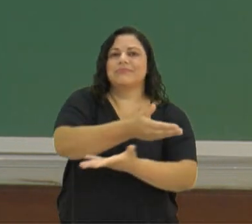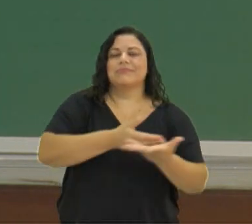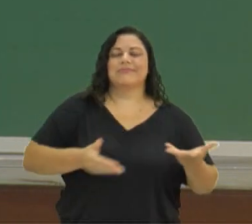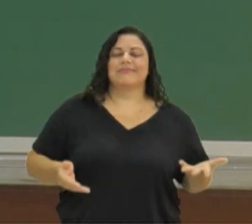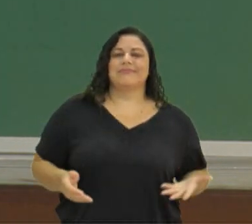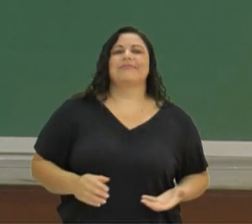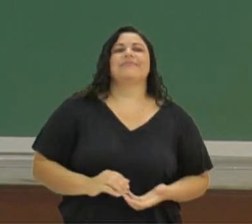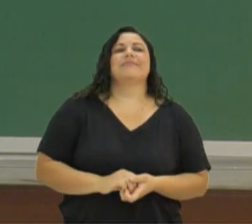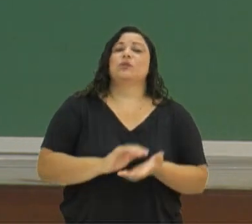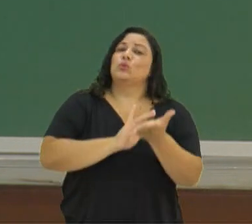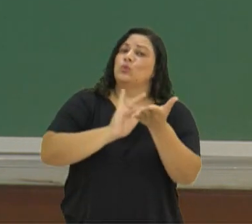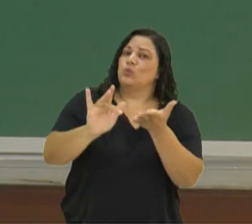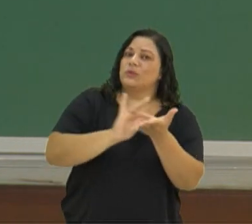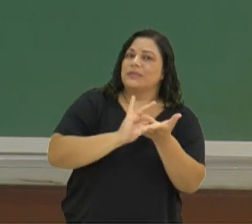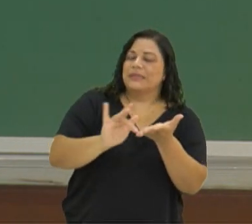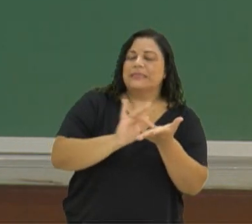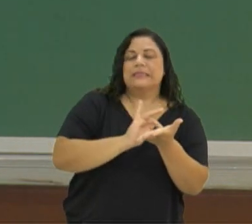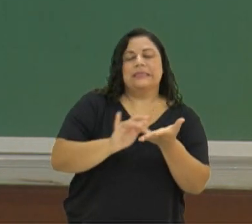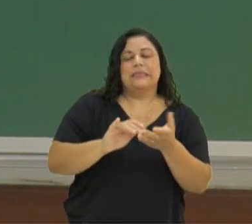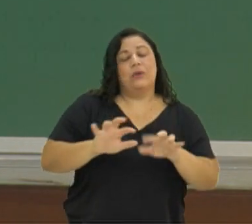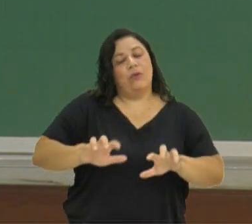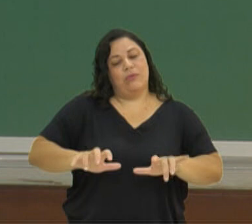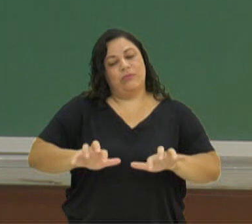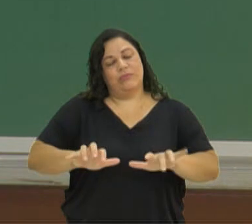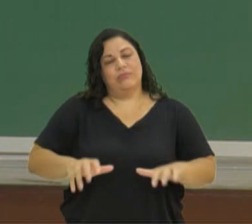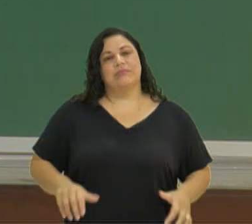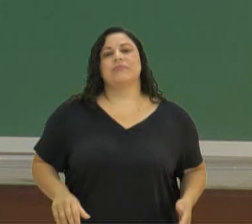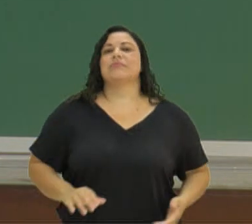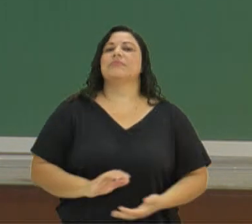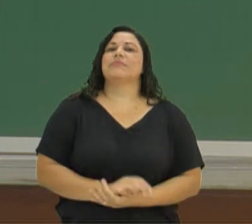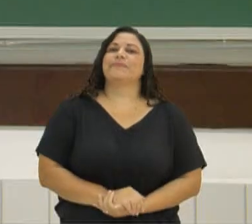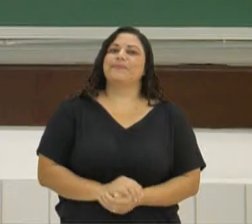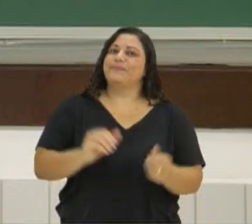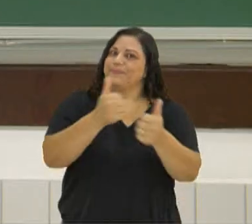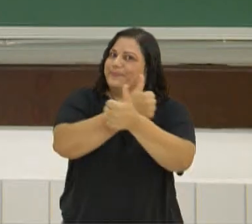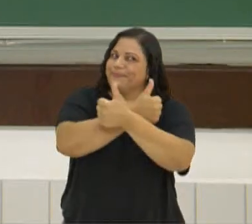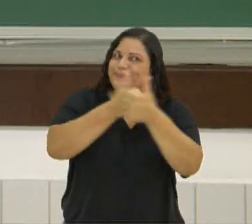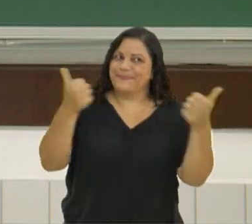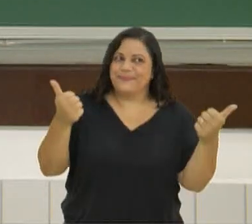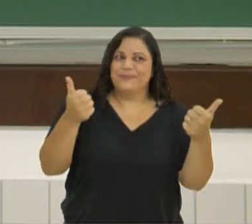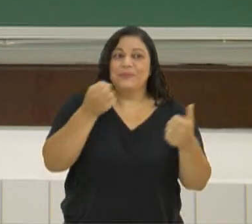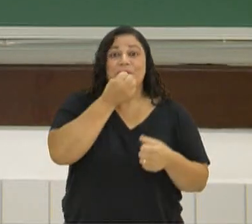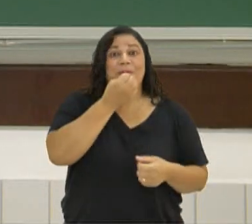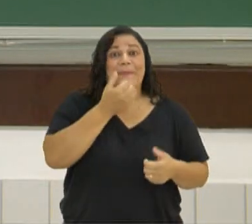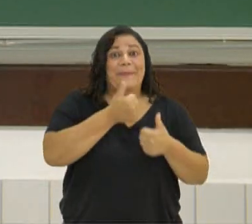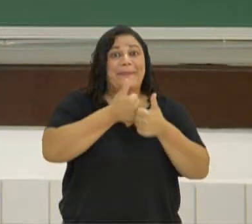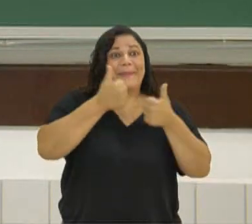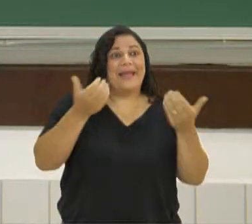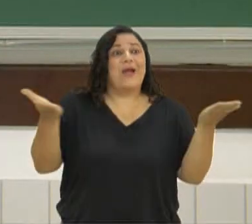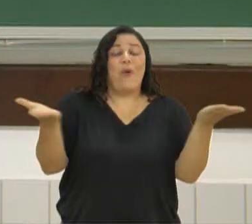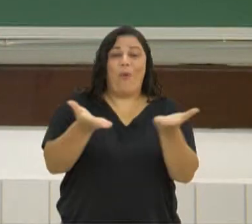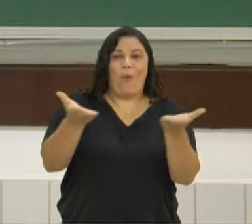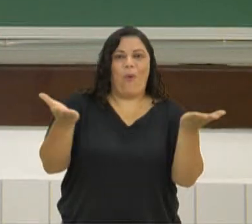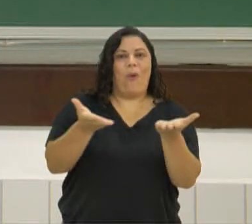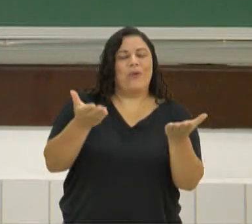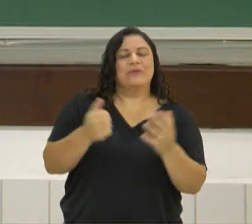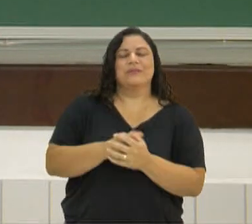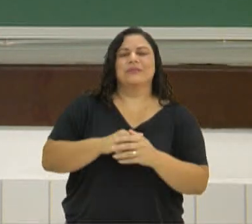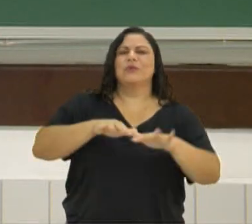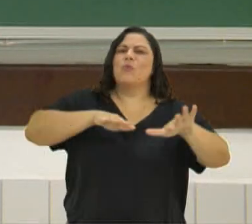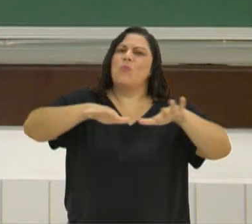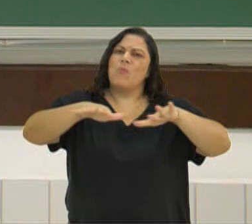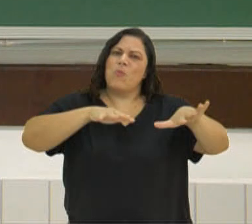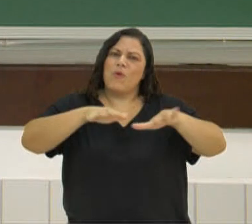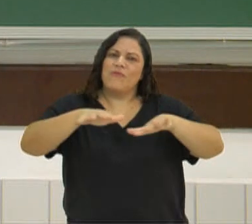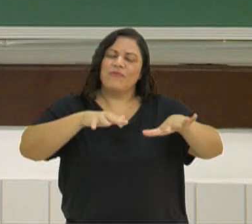seu celular. Ou pelo seu computador, certo? Muito bem, gente. Então hoje falamos sobre os movimentos do xadrez, né?